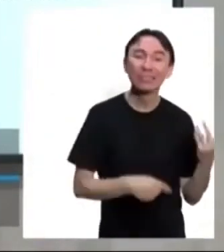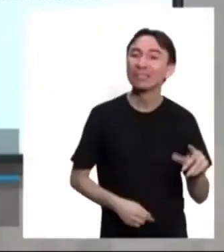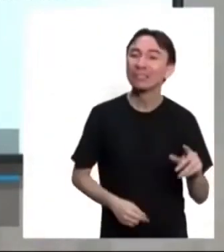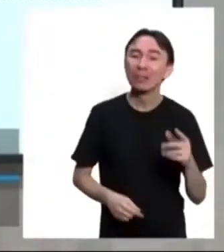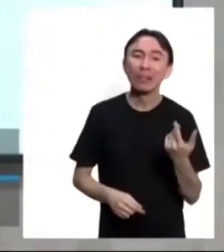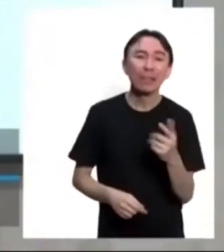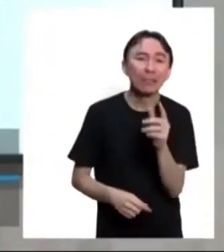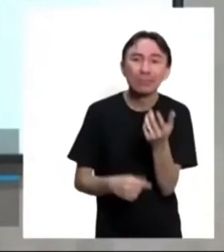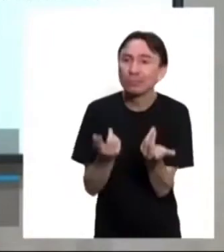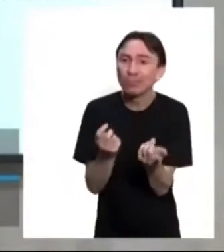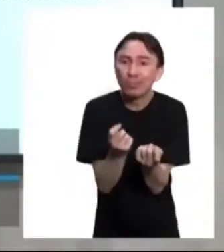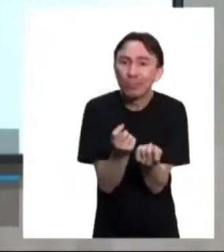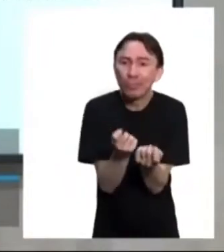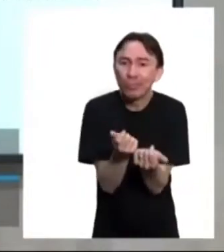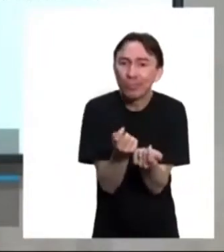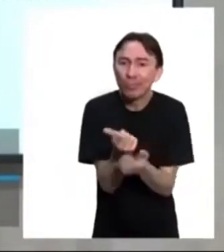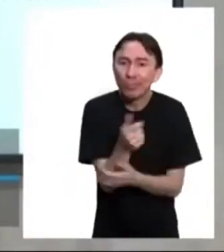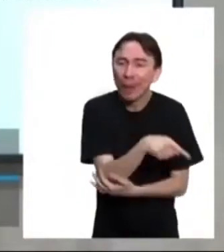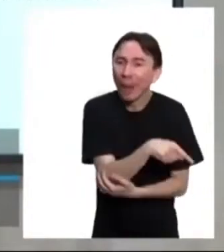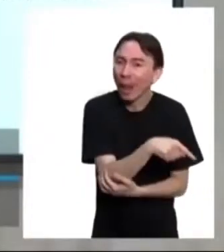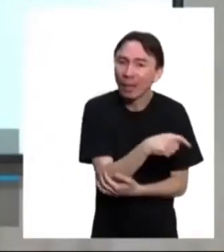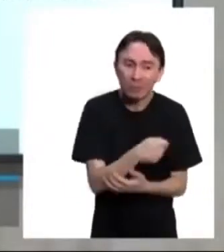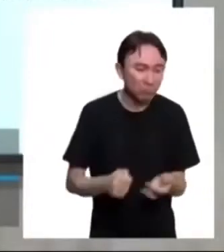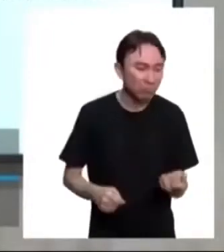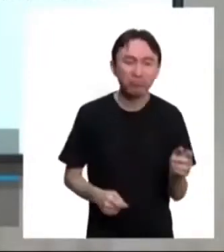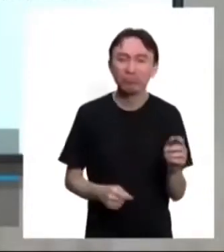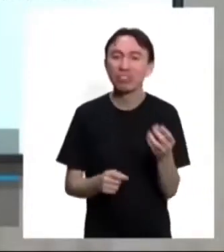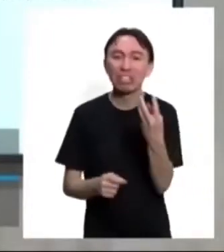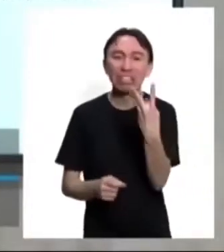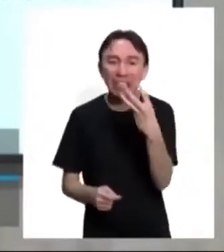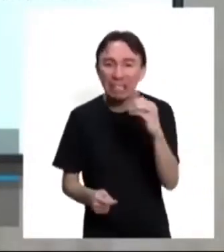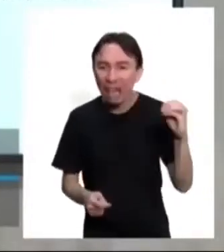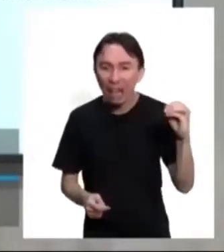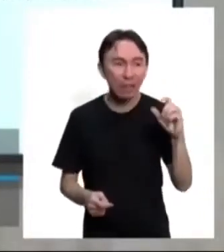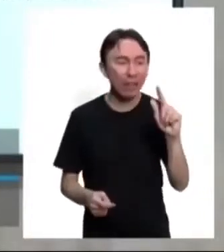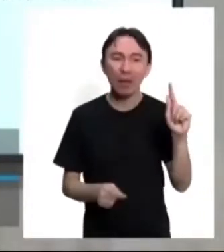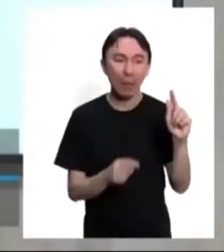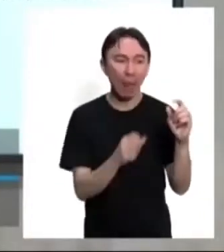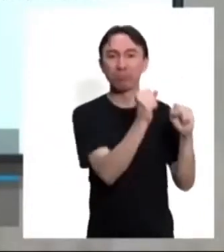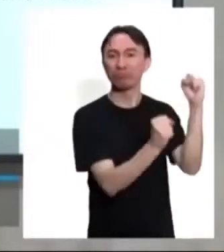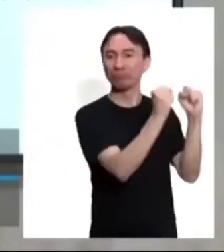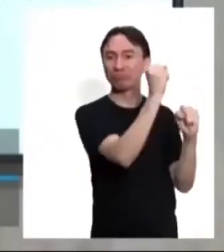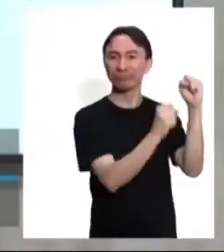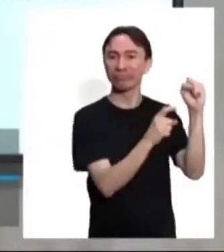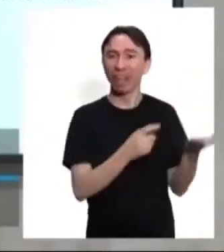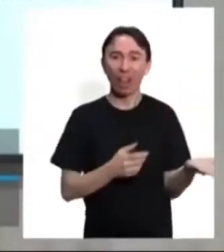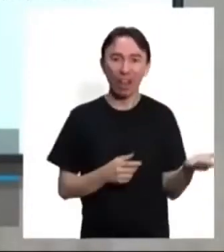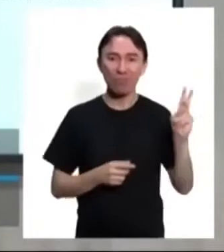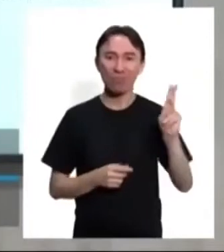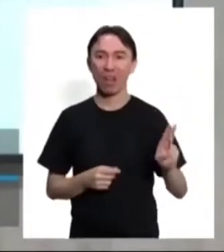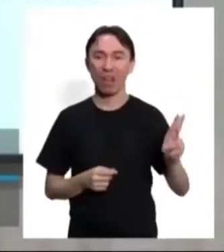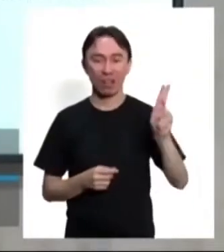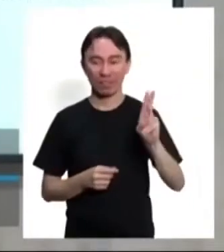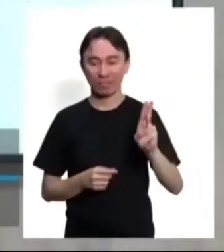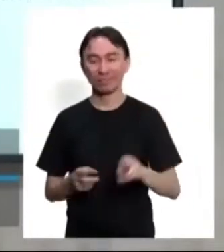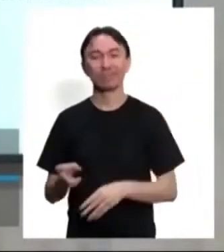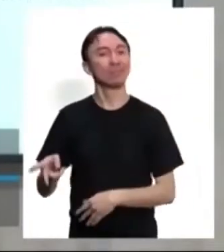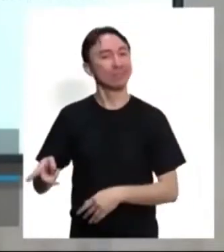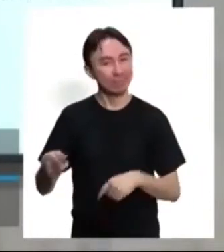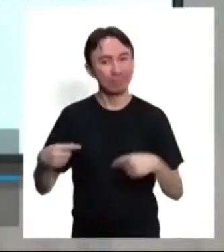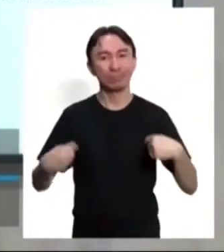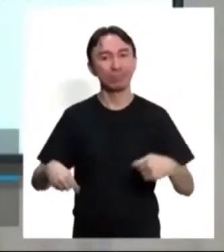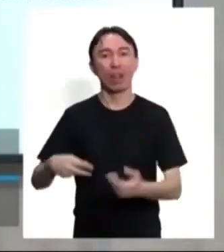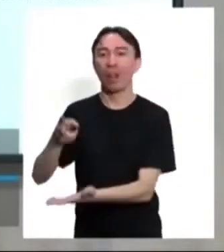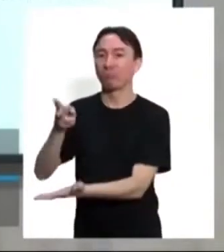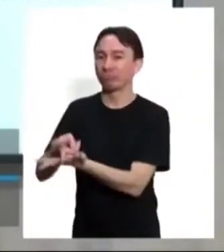gramas. Então, por isso que, infelizmente, essa pessoa ainda tem que ficar lá. Certo? É bastante interessante a datação